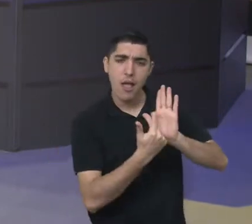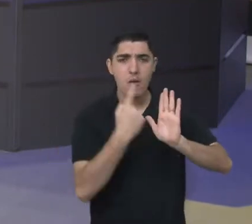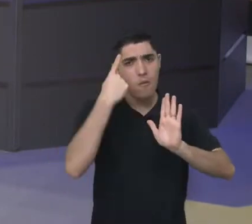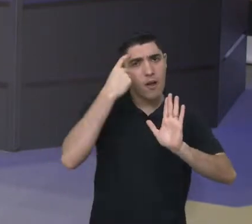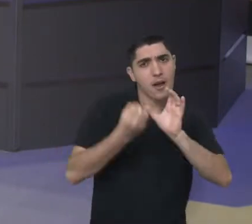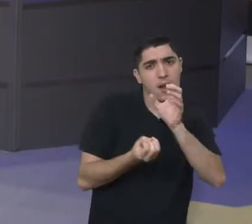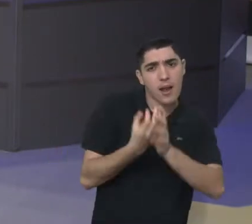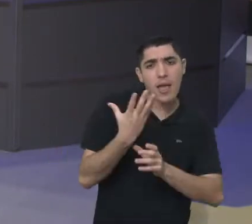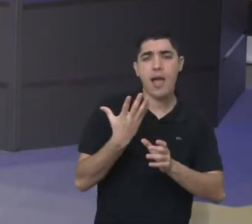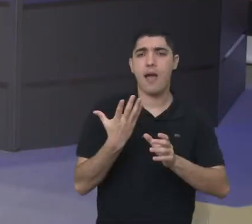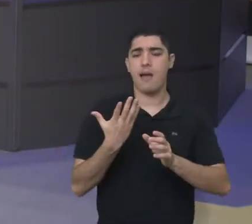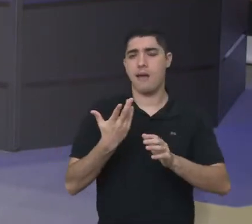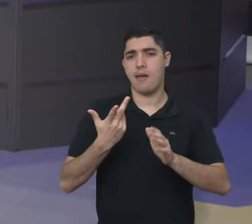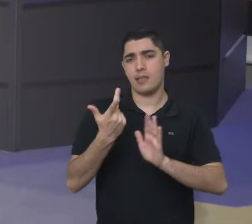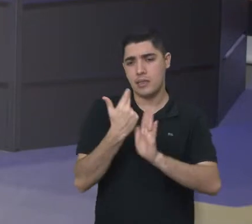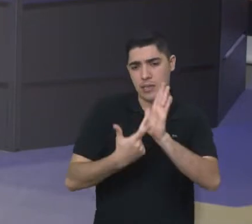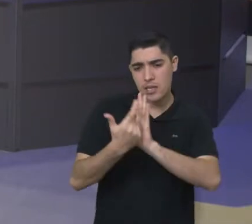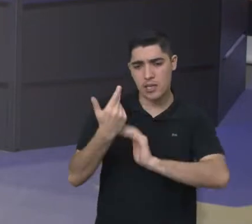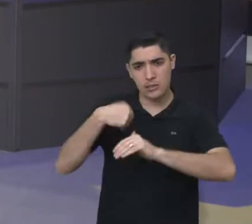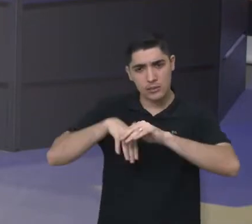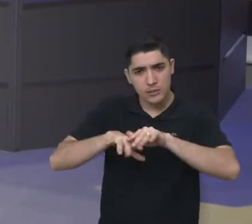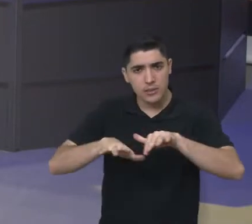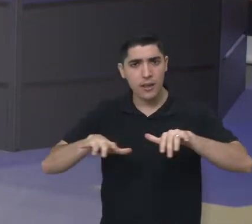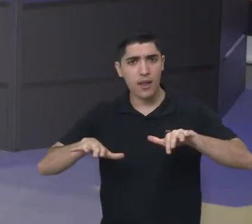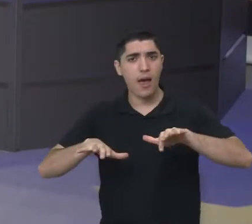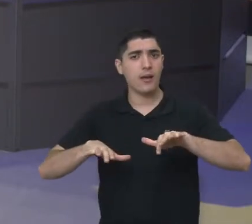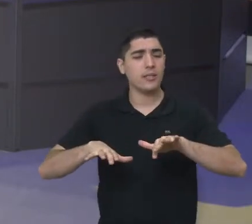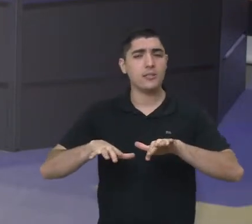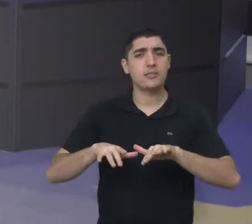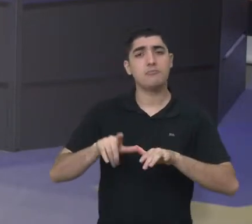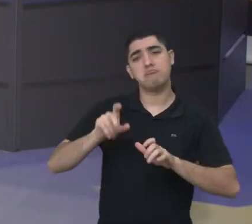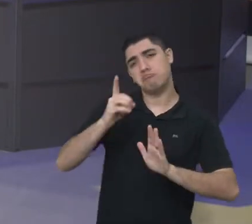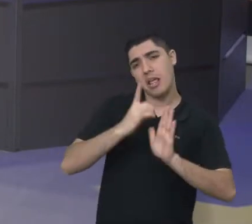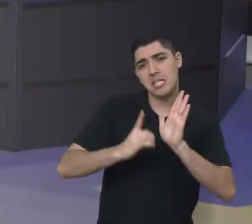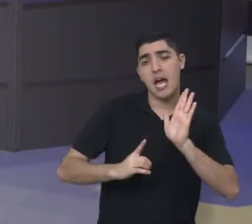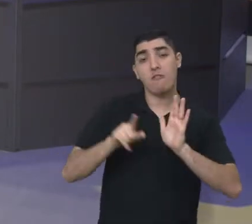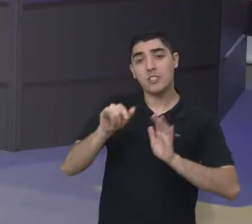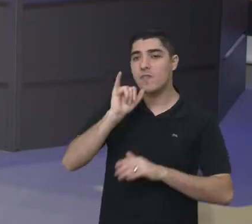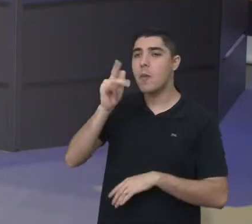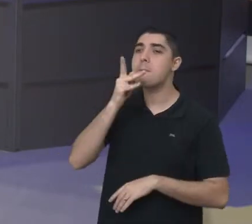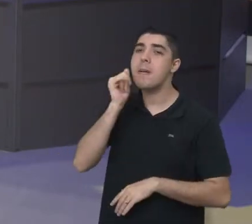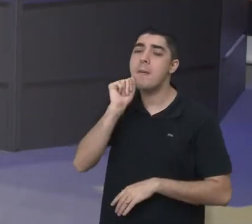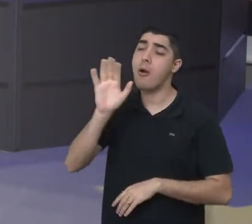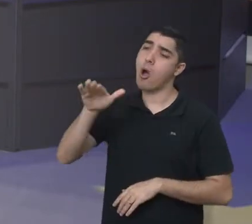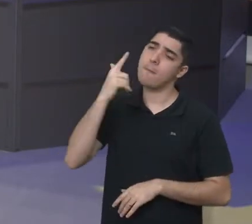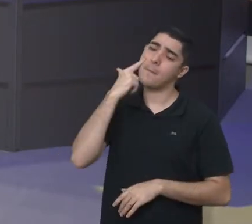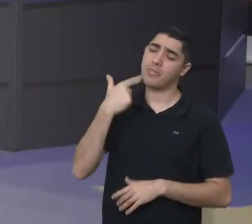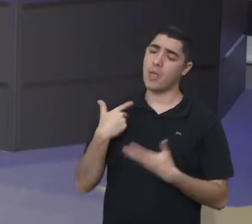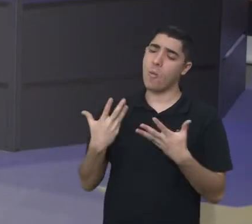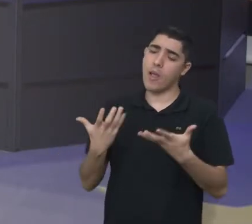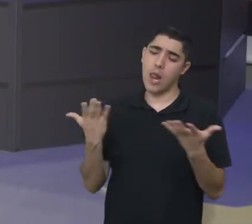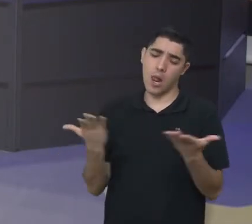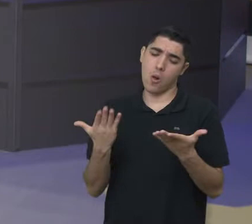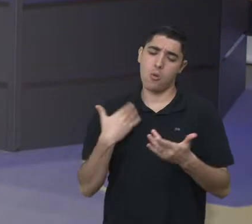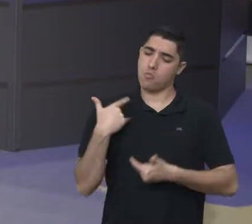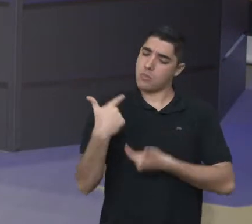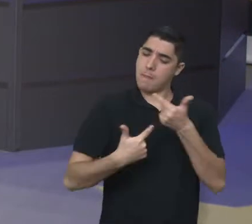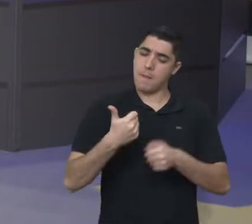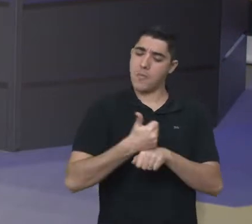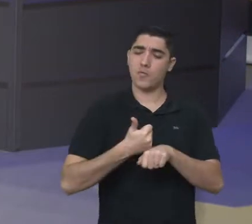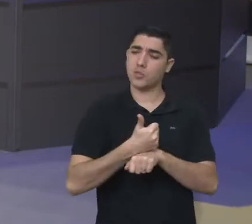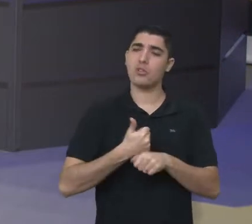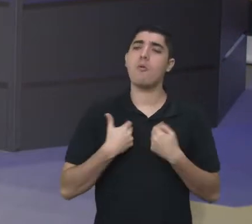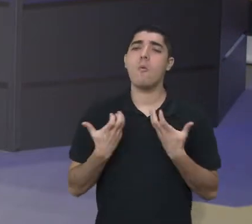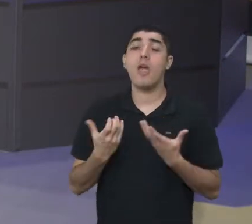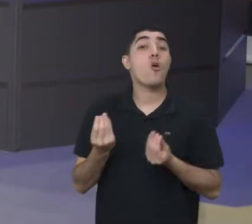de design, enfim. Você virou pra sua mãe e pro seu pai, é isso, o que era hobby hoje vai ser meu estilo de